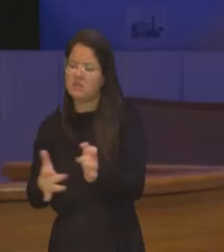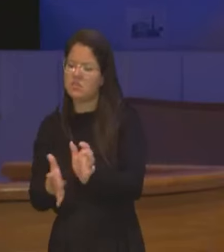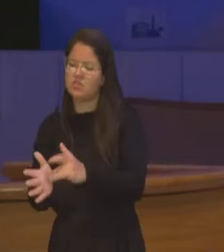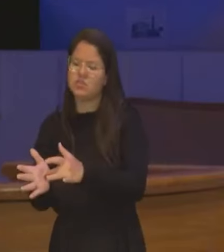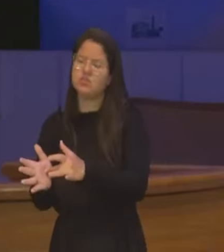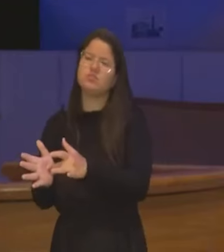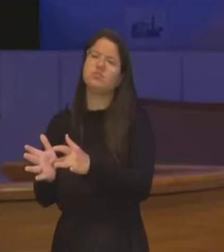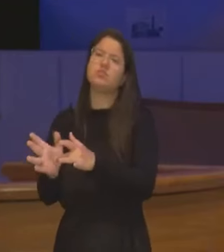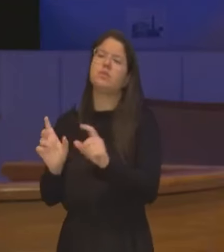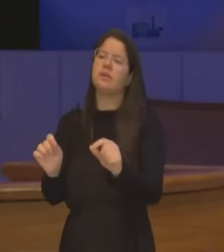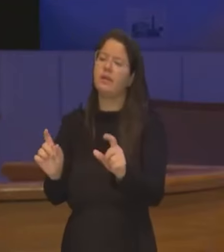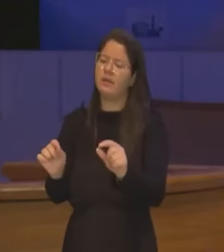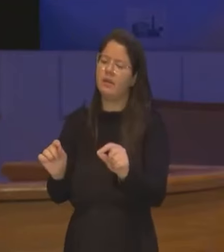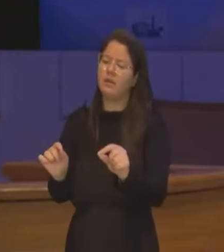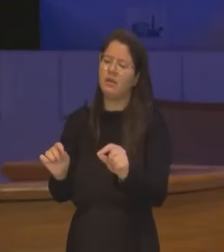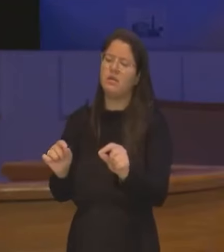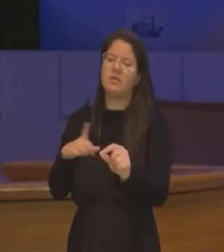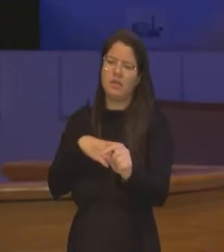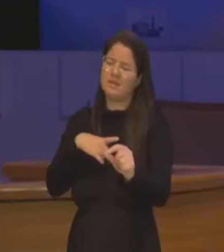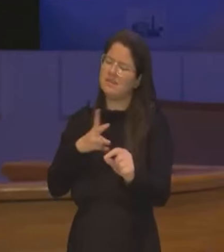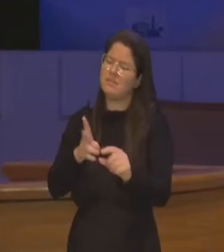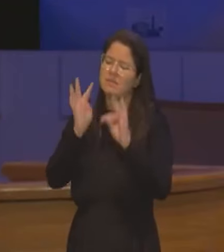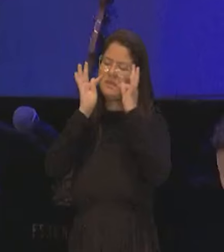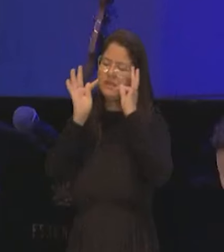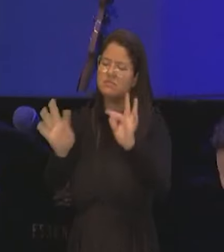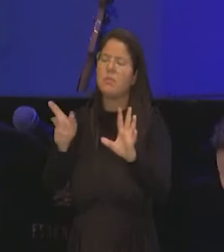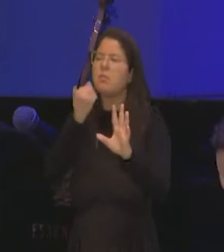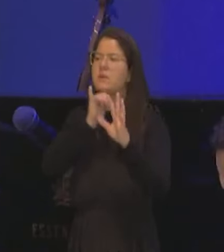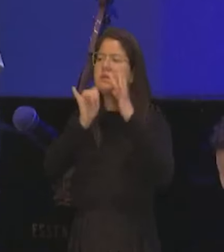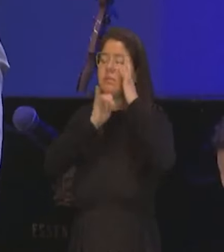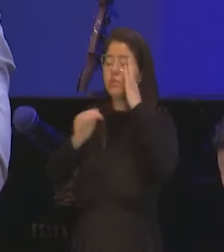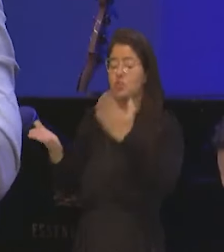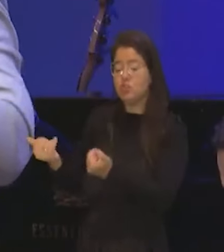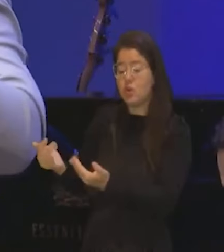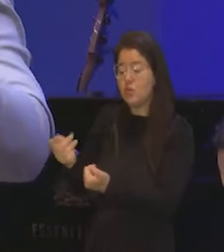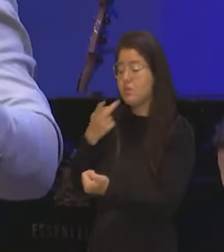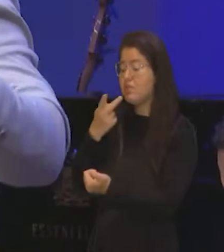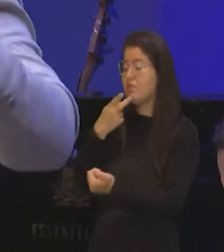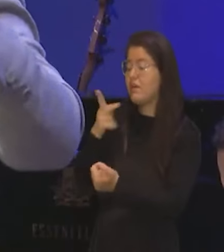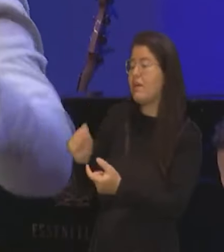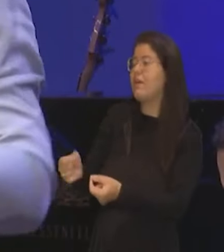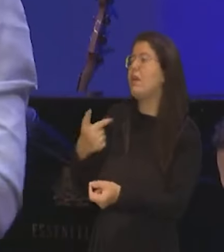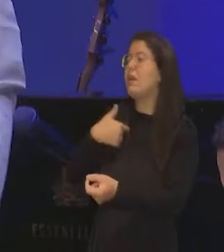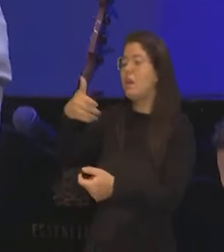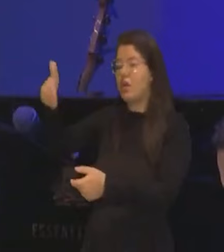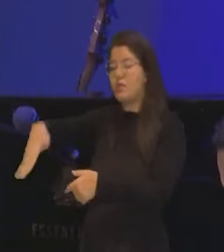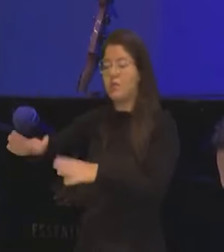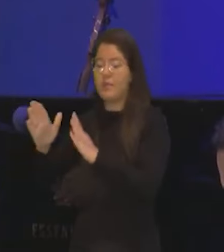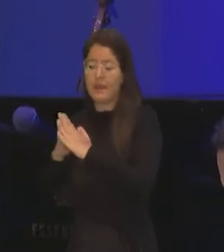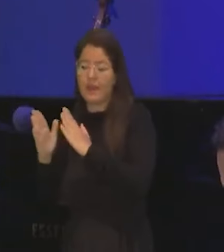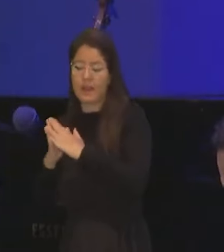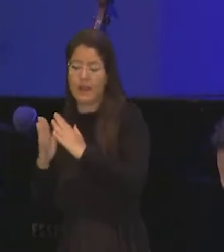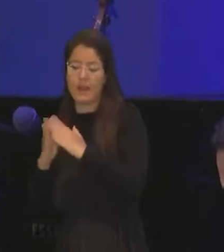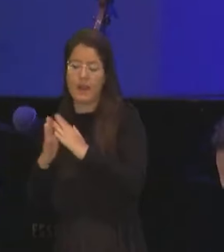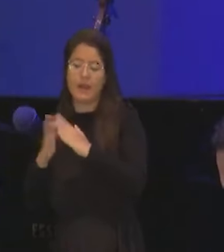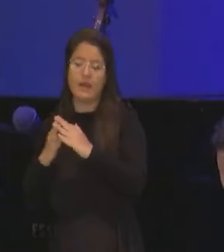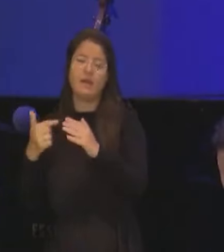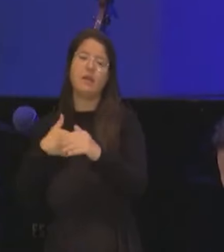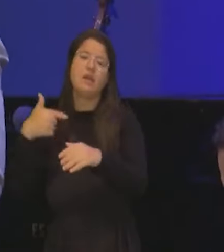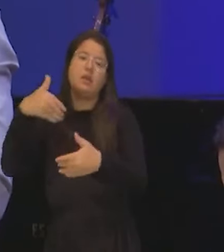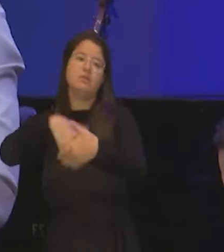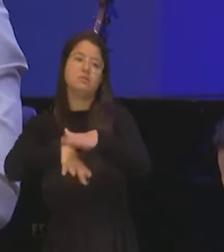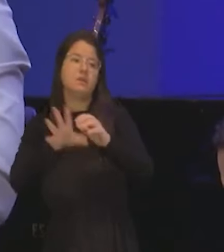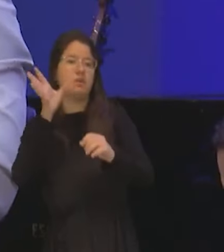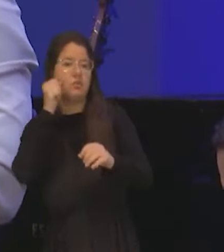não tenhamos o testemunho, por exemplo, de um jovem que fala assim: olha, eu estava na minha casa, eu estava no meu